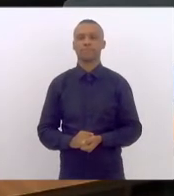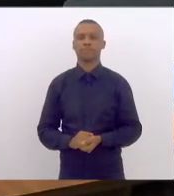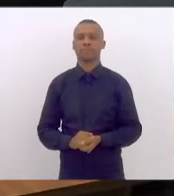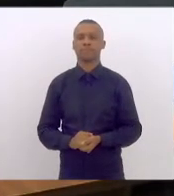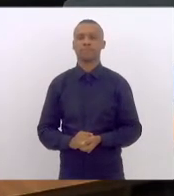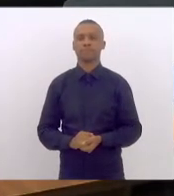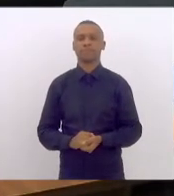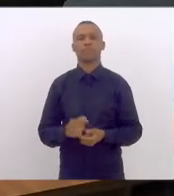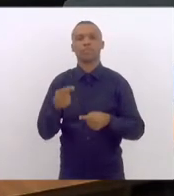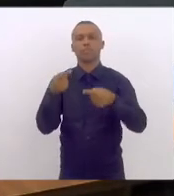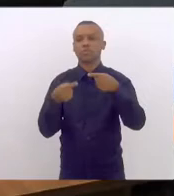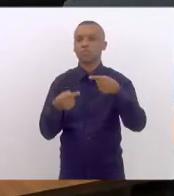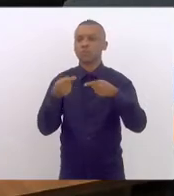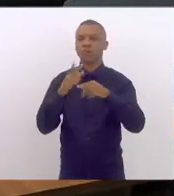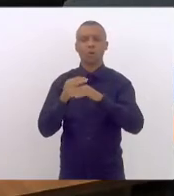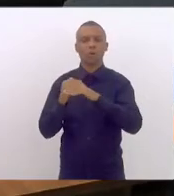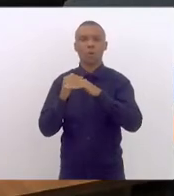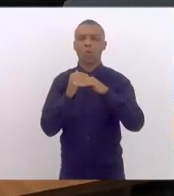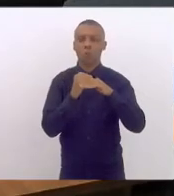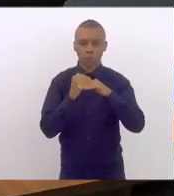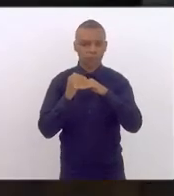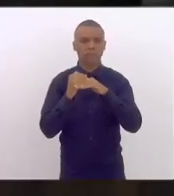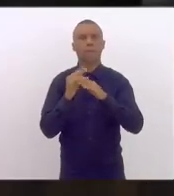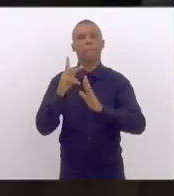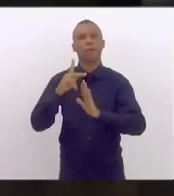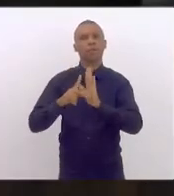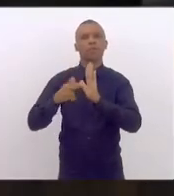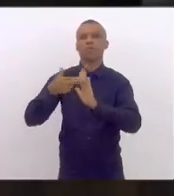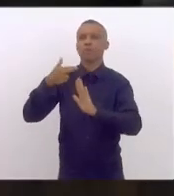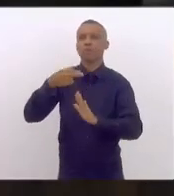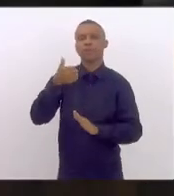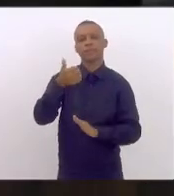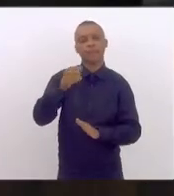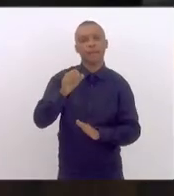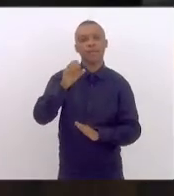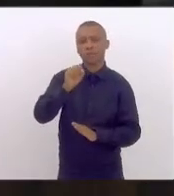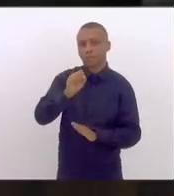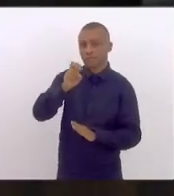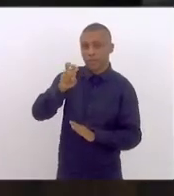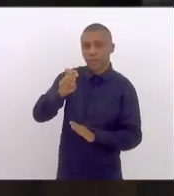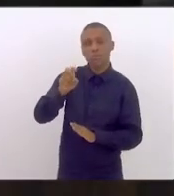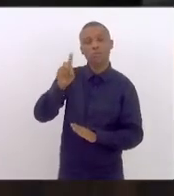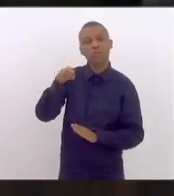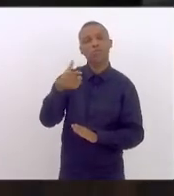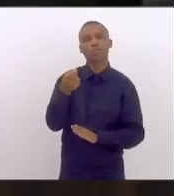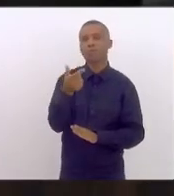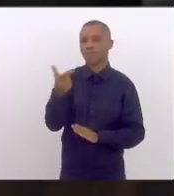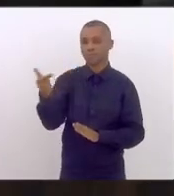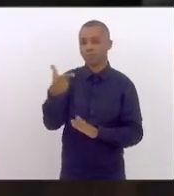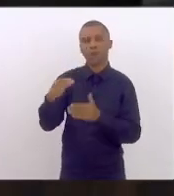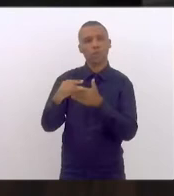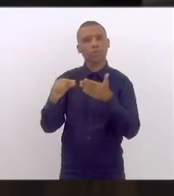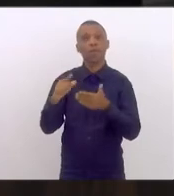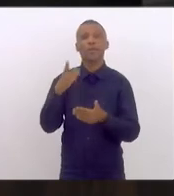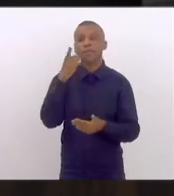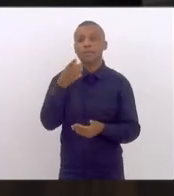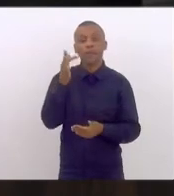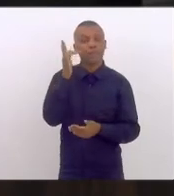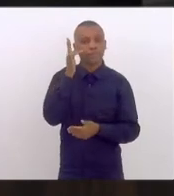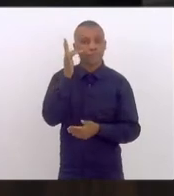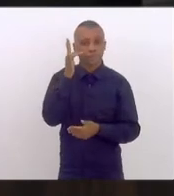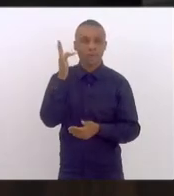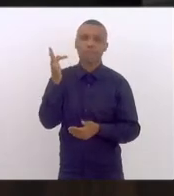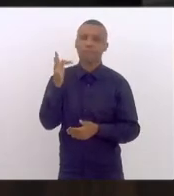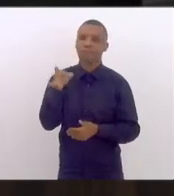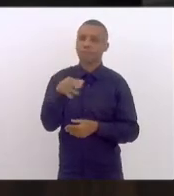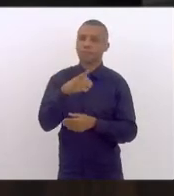discussão única projeto de resolução 1085 de 22 de autoria Deputado Flávio serafini